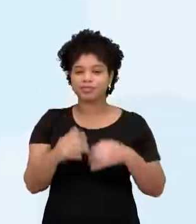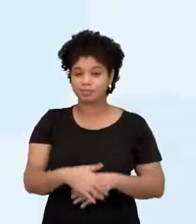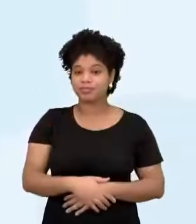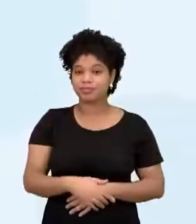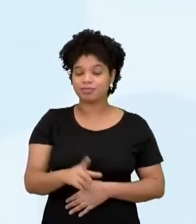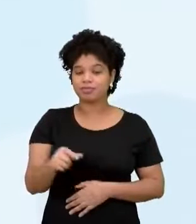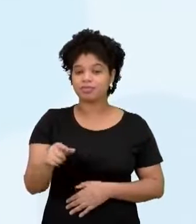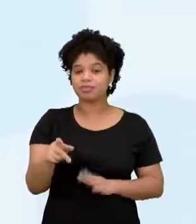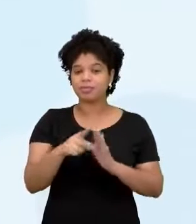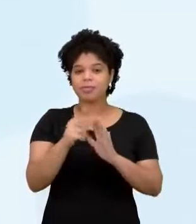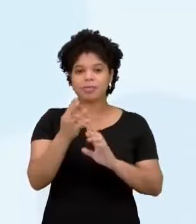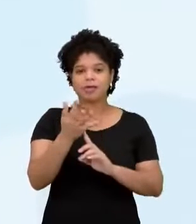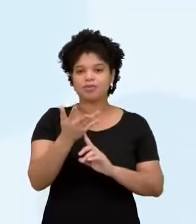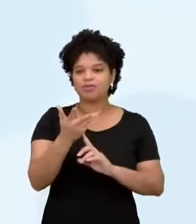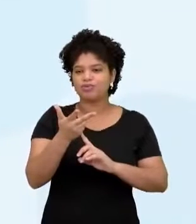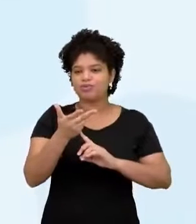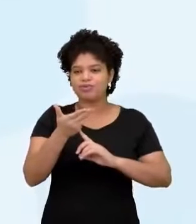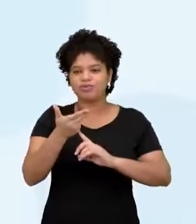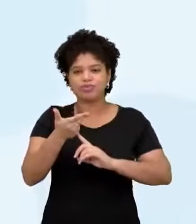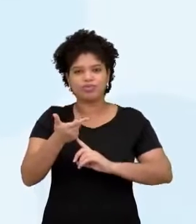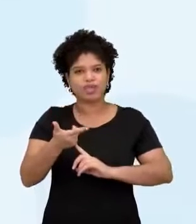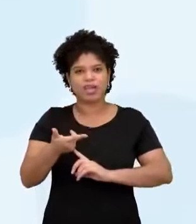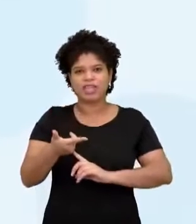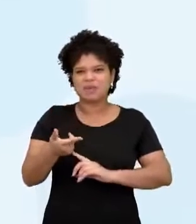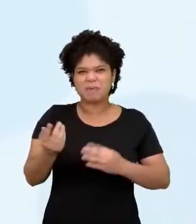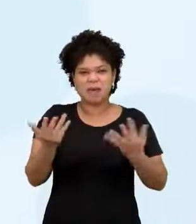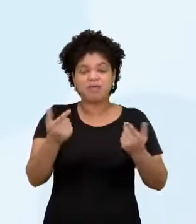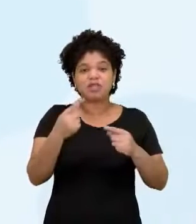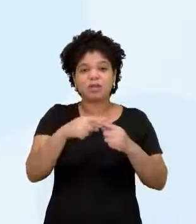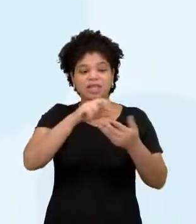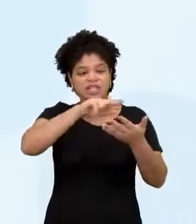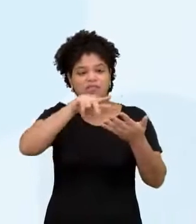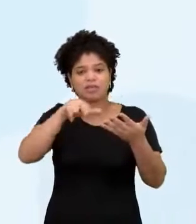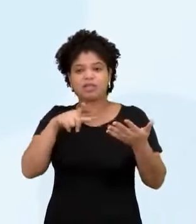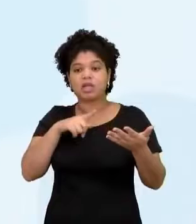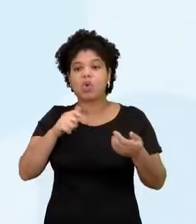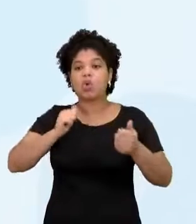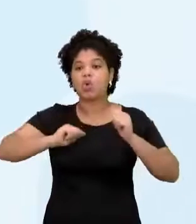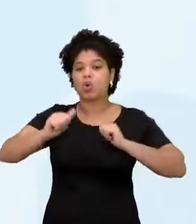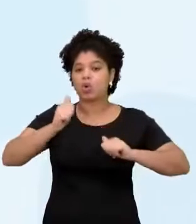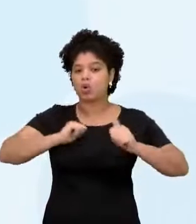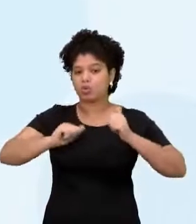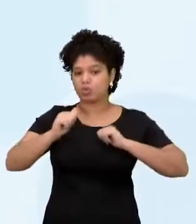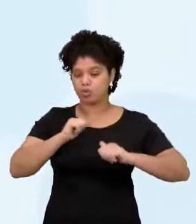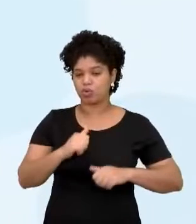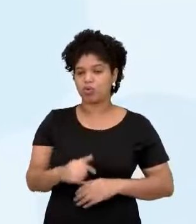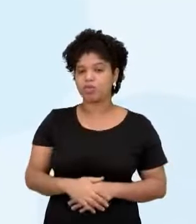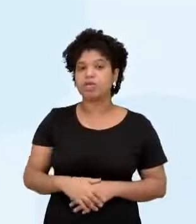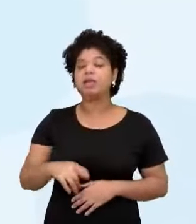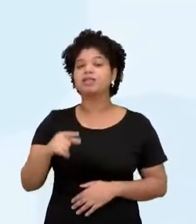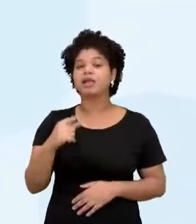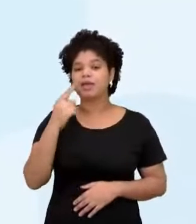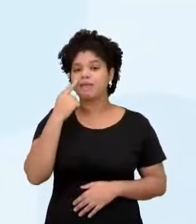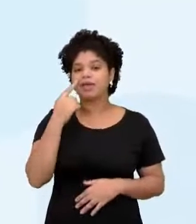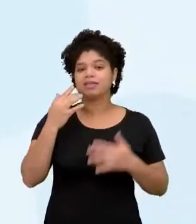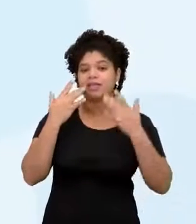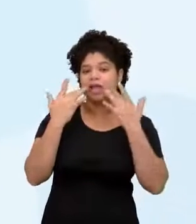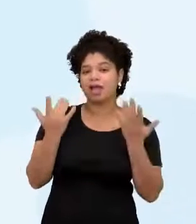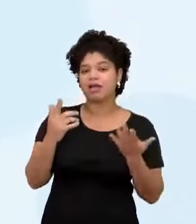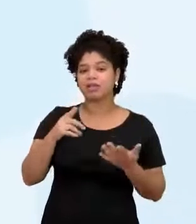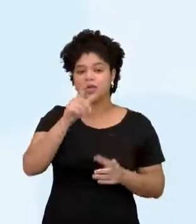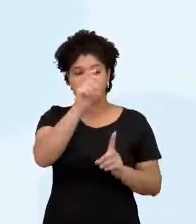teatro é considerado uma das artes mais completas. Por quê, porque meu o amigo? ator, ele adentra na peça e ele encena